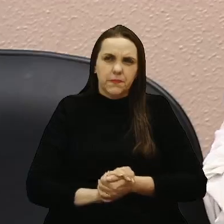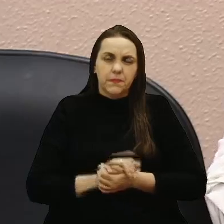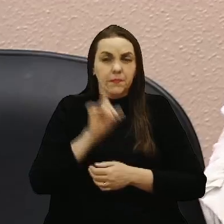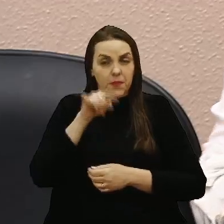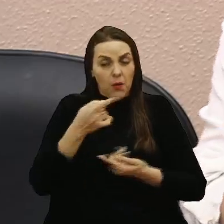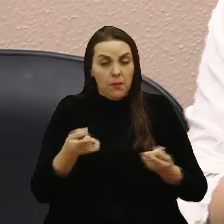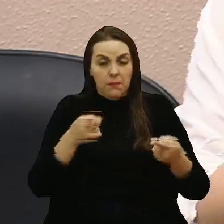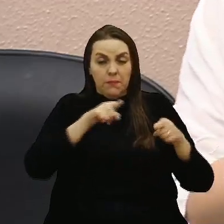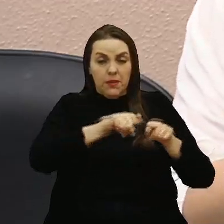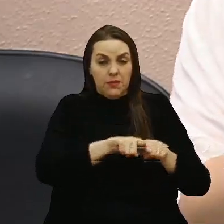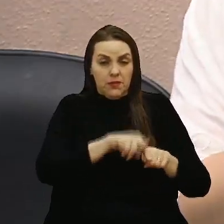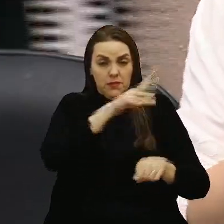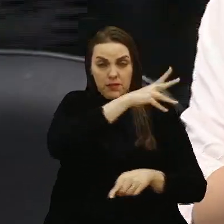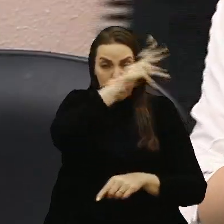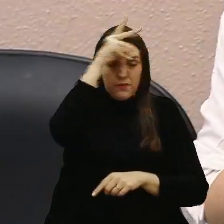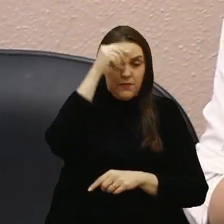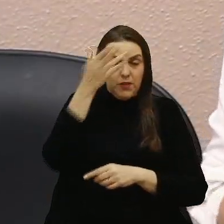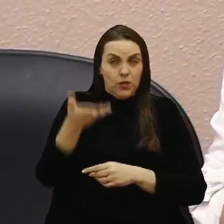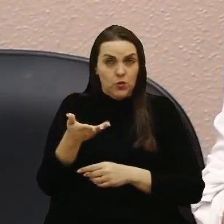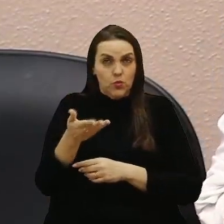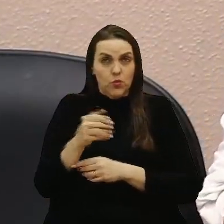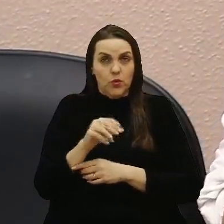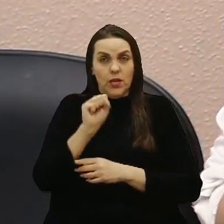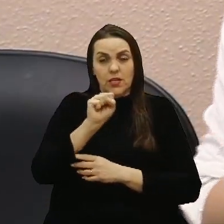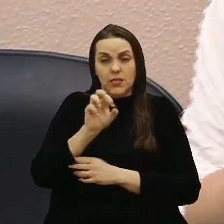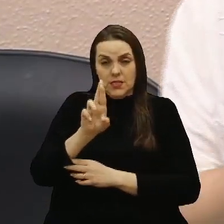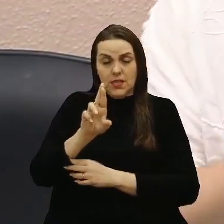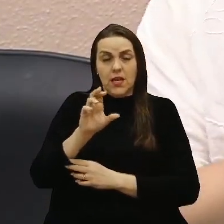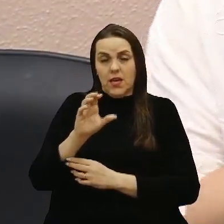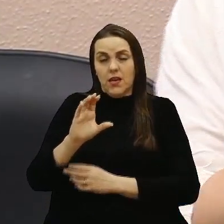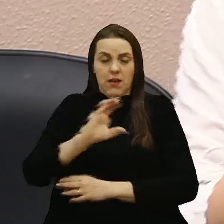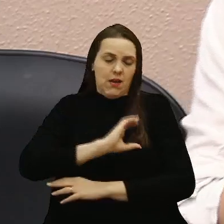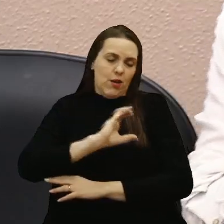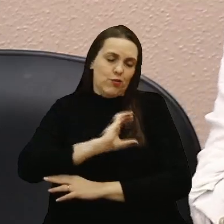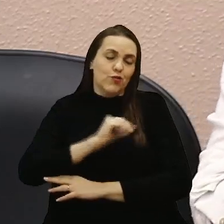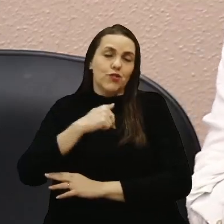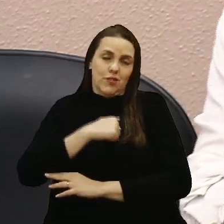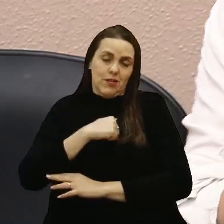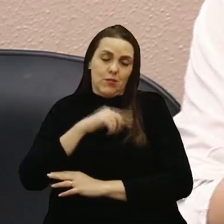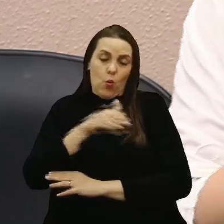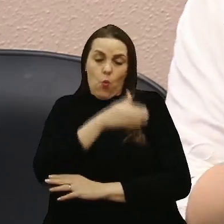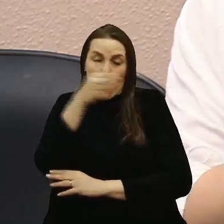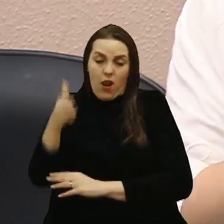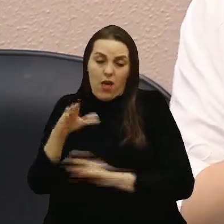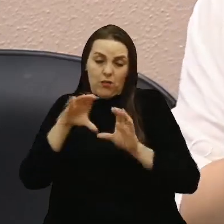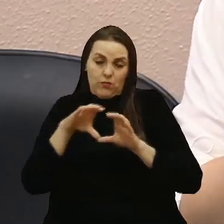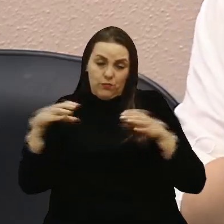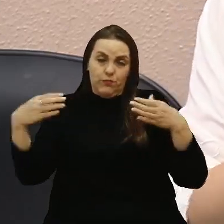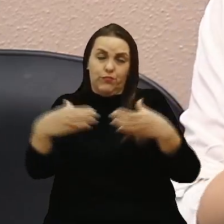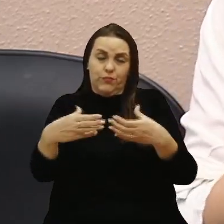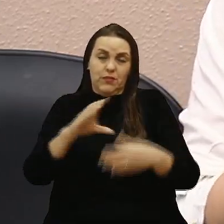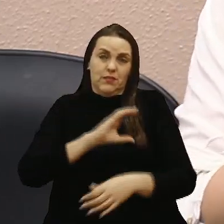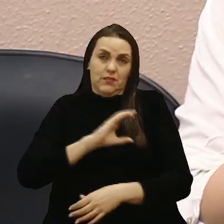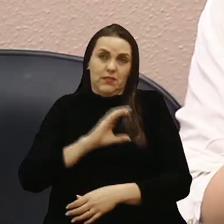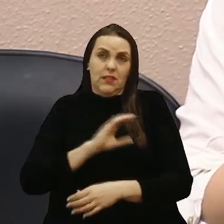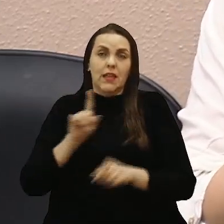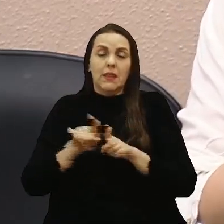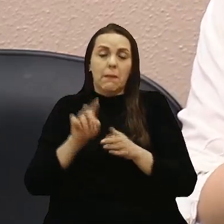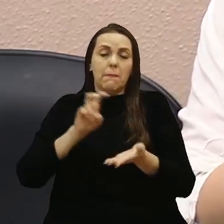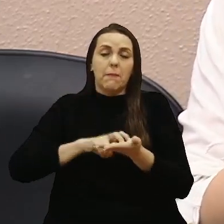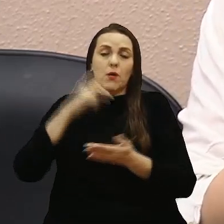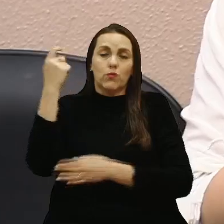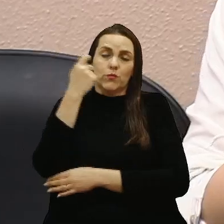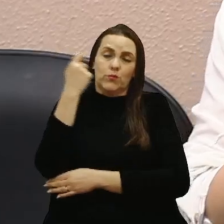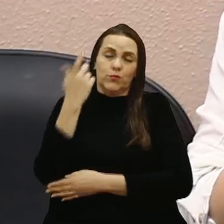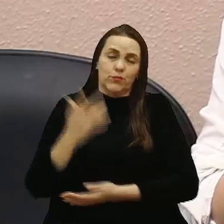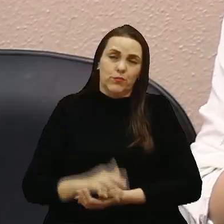parceria entre a Prefeitura, o Ser Caxias, né, porque é bem do lado do Estádio Centenário, e também o Banrisul. Nós